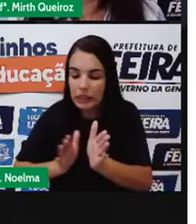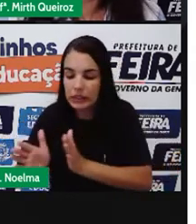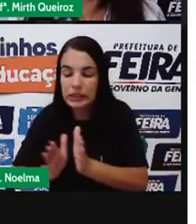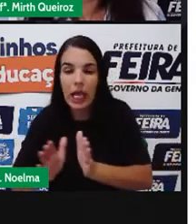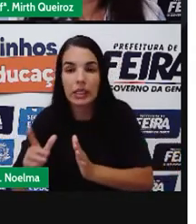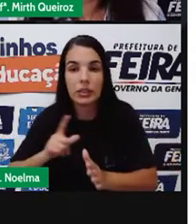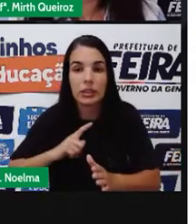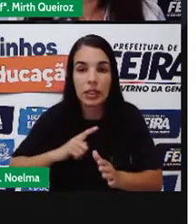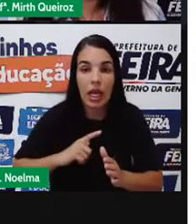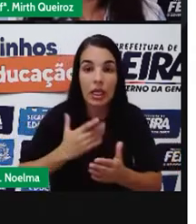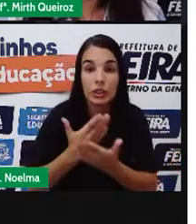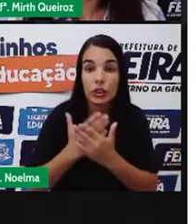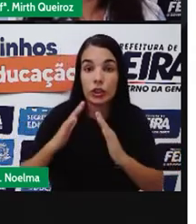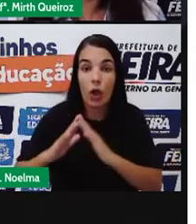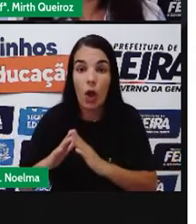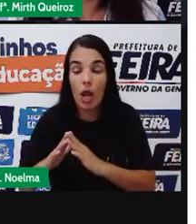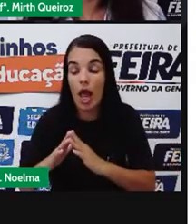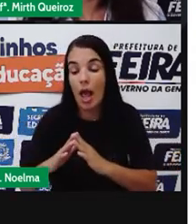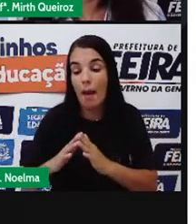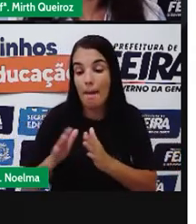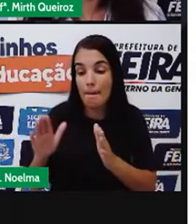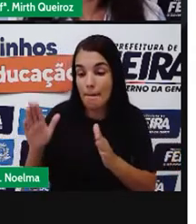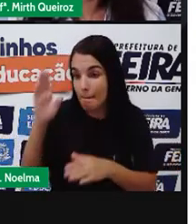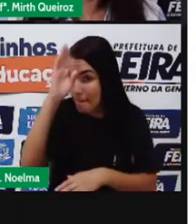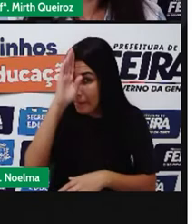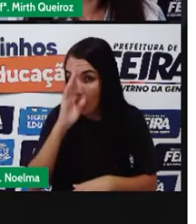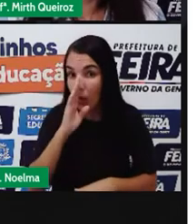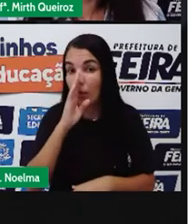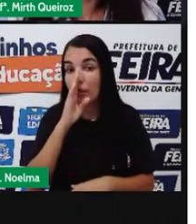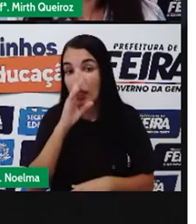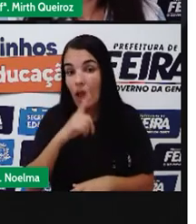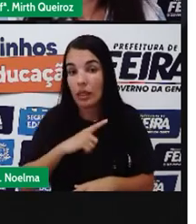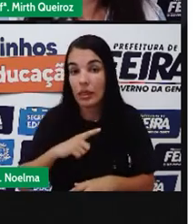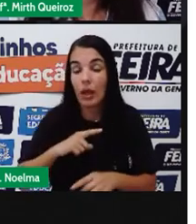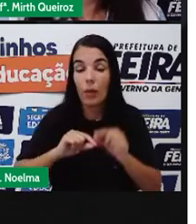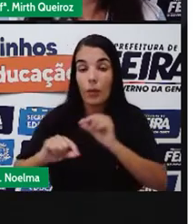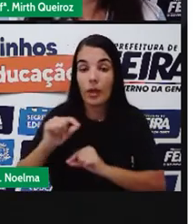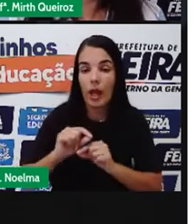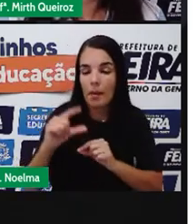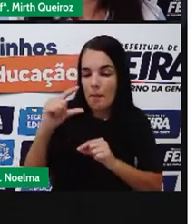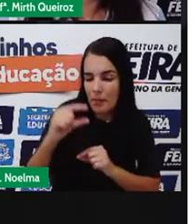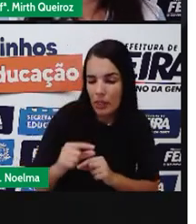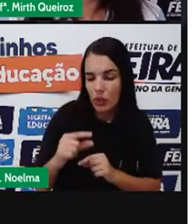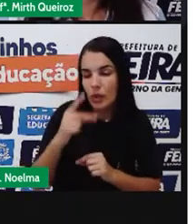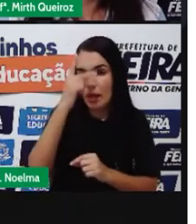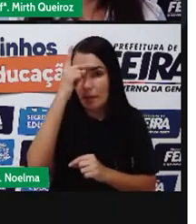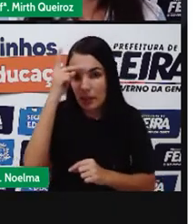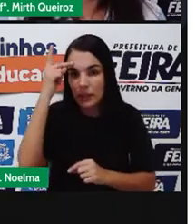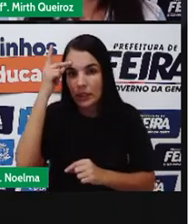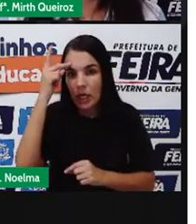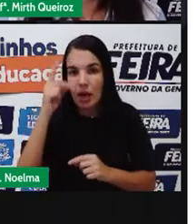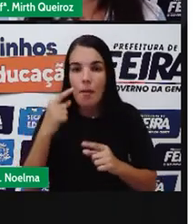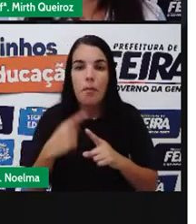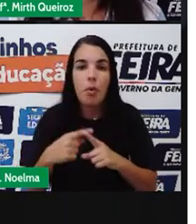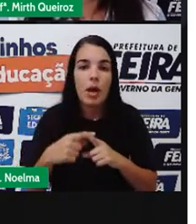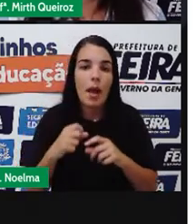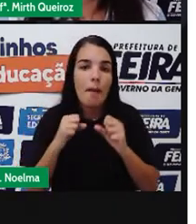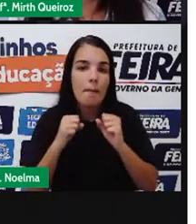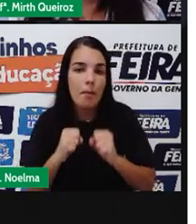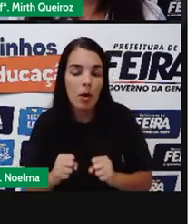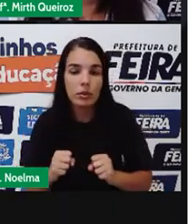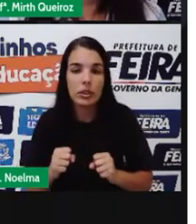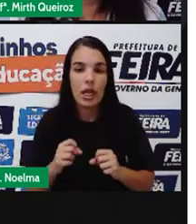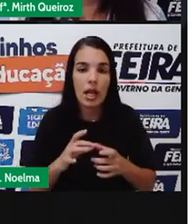menos possibilidade. Isso porque pode dispensar, né? Pode dispensar aí o ensino oferecido